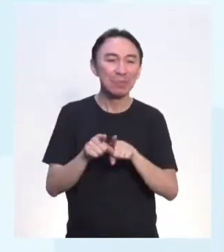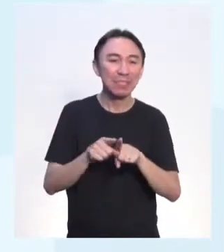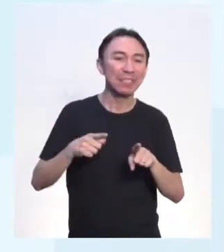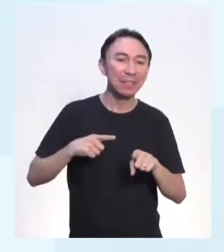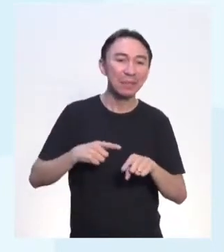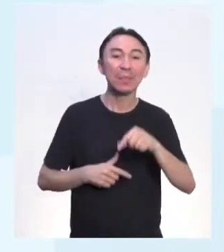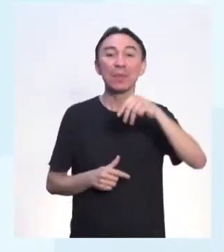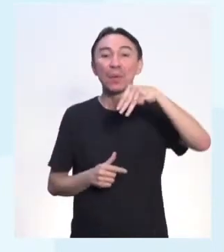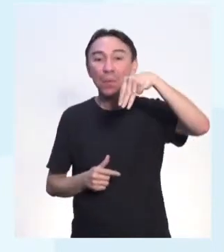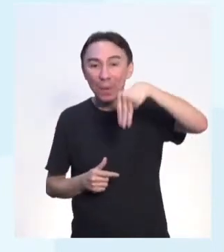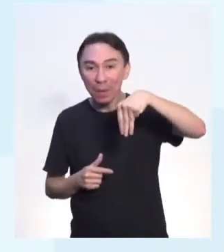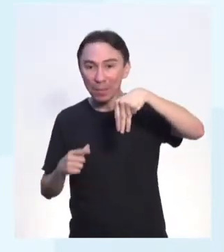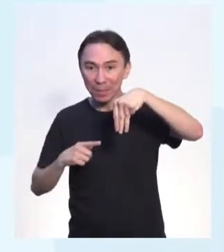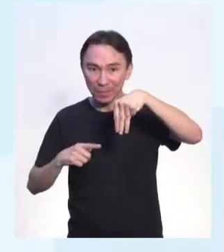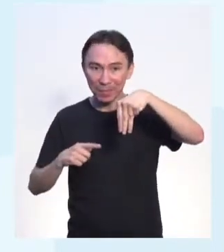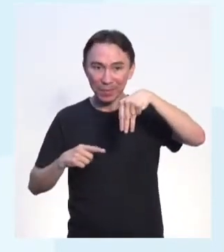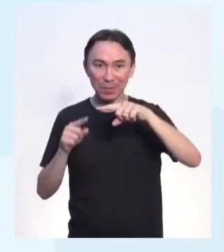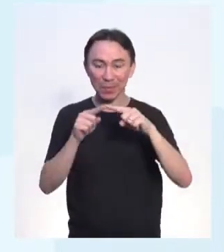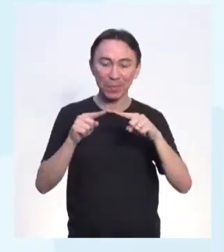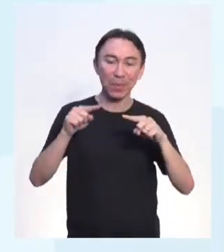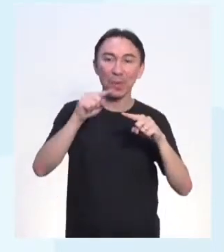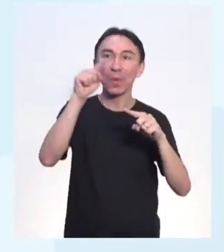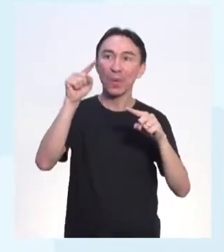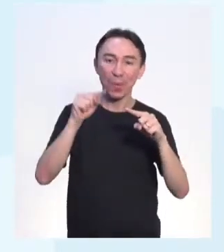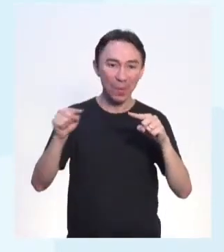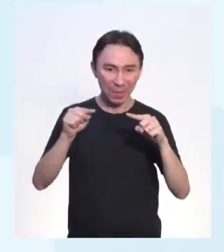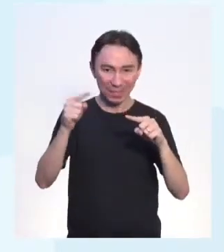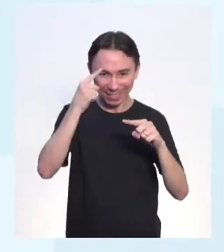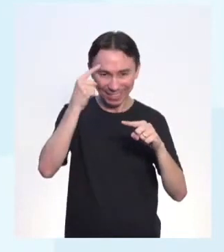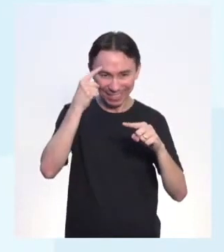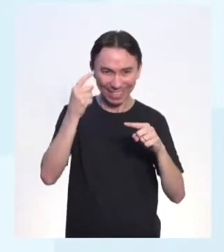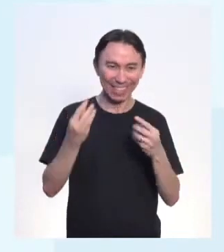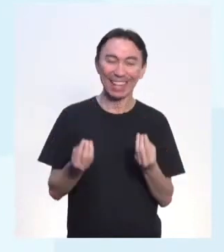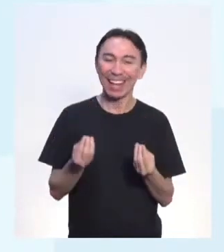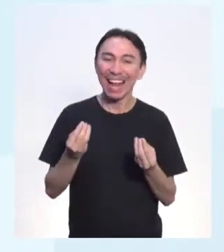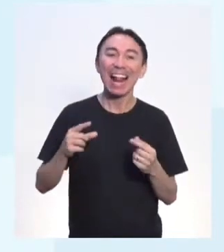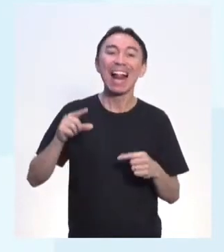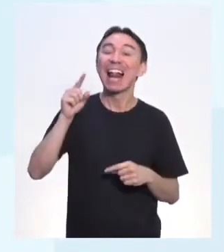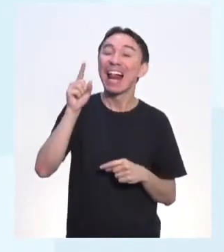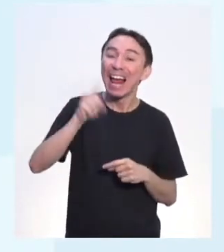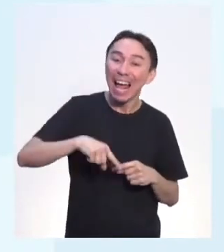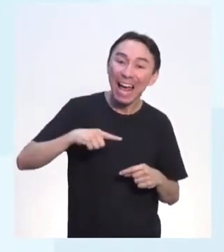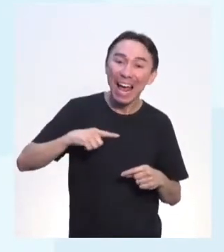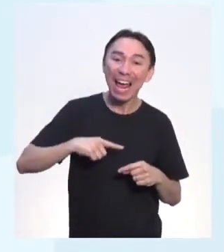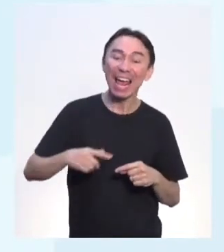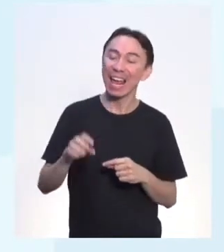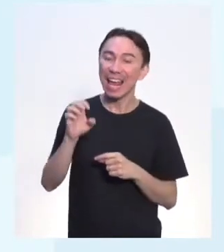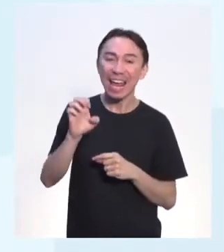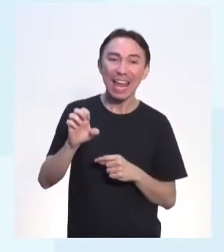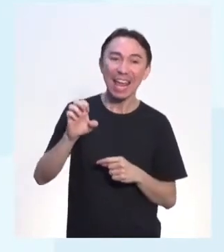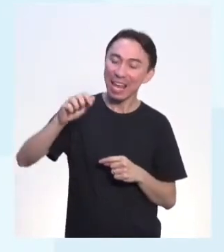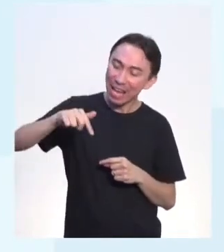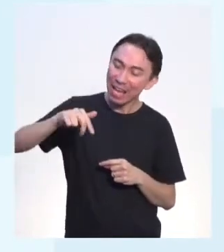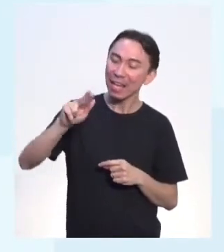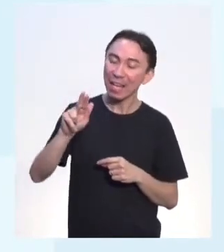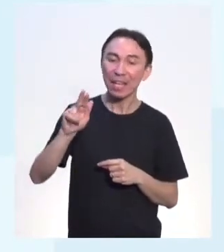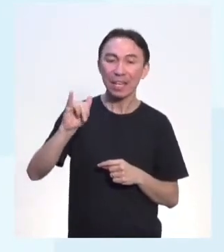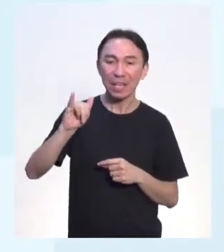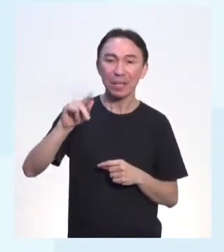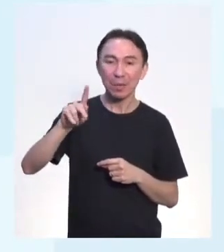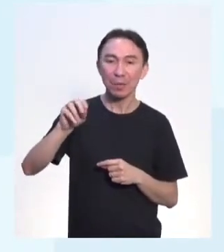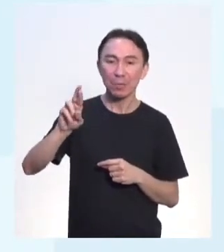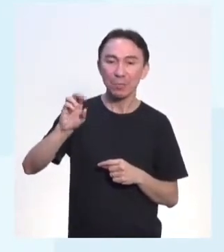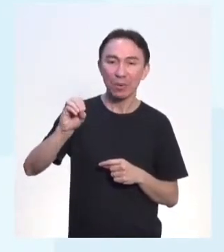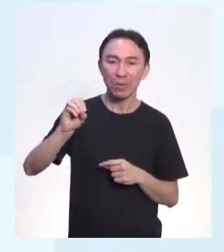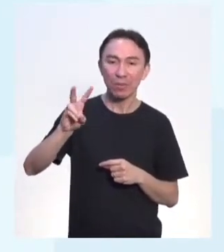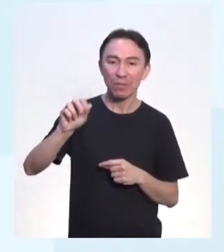de elementos do nosso espaço amostral. Quando a gente fala em espaço equiprovável, a palavra equiprovável,